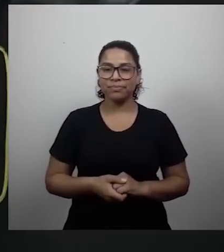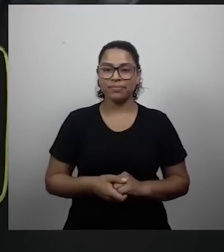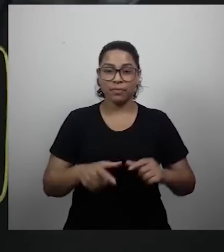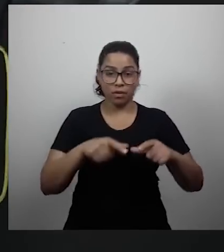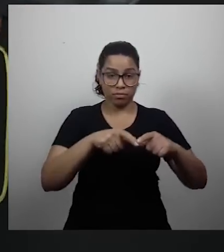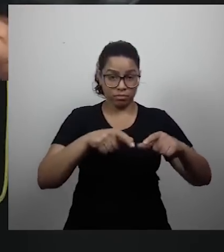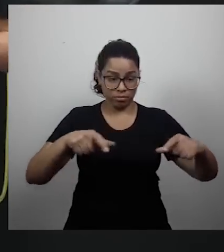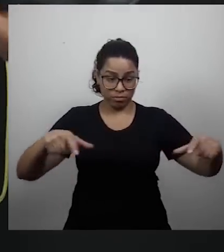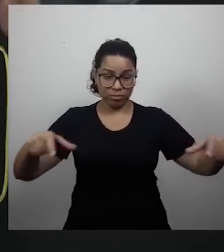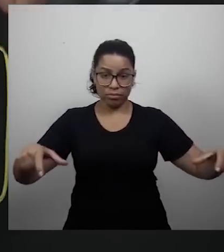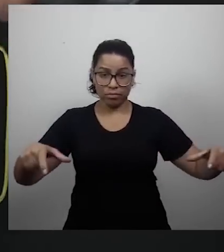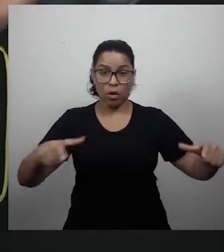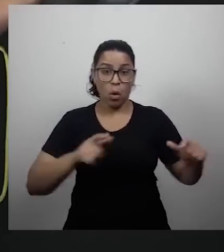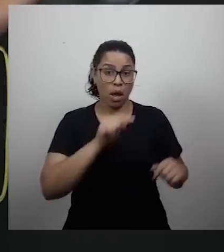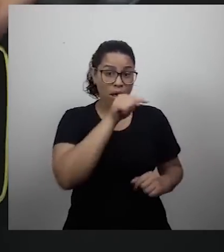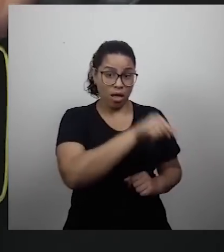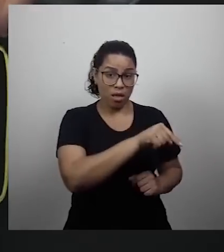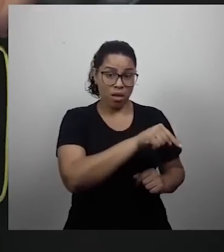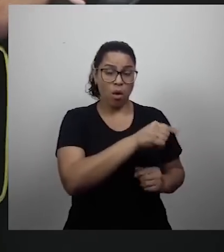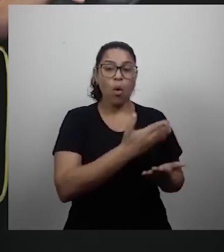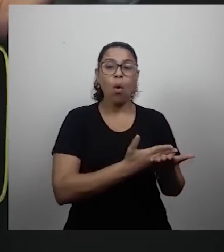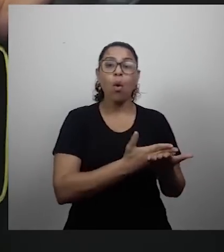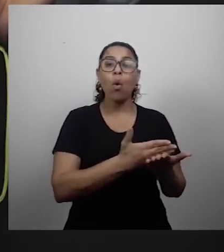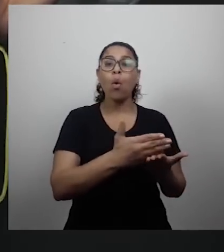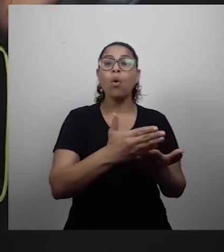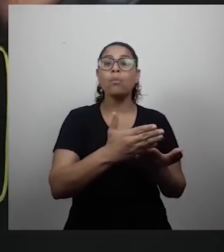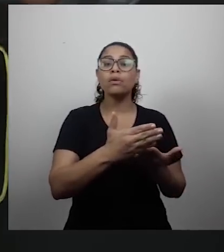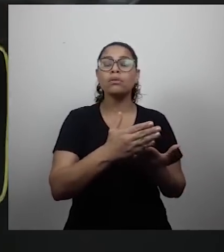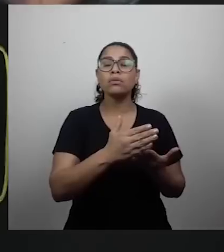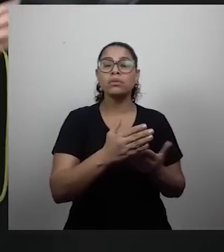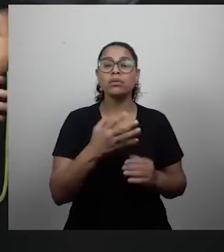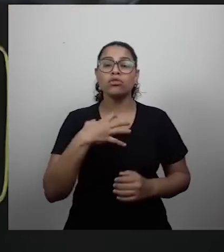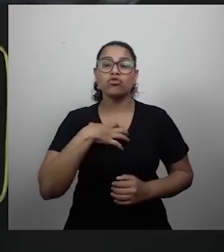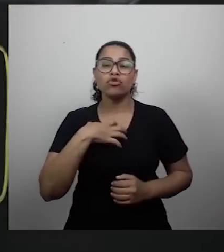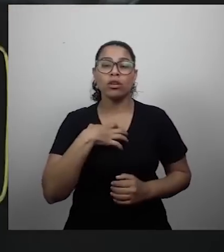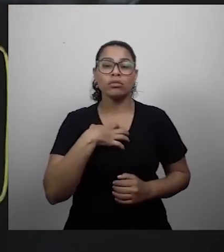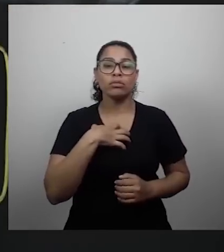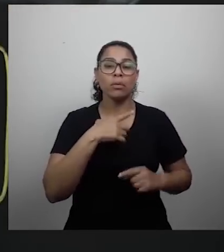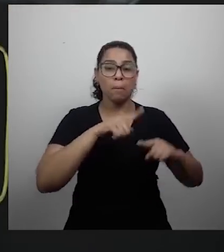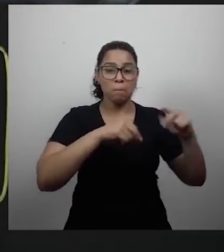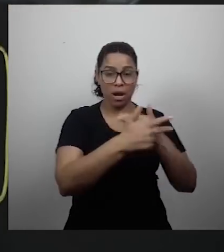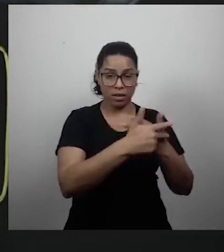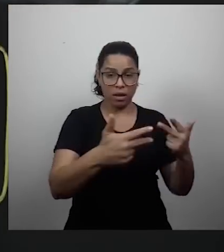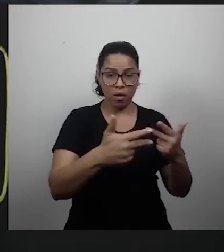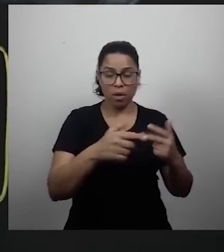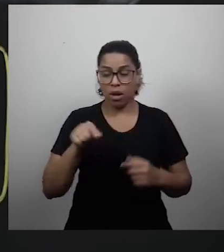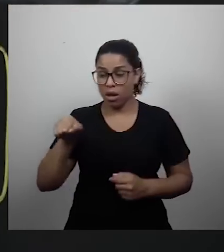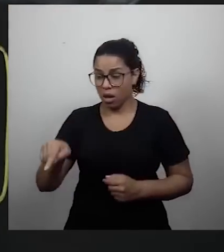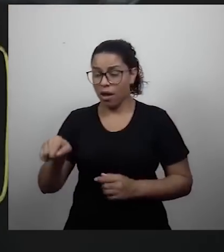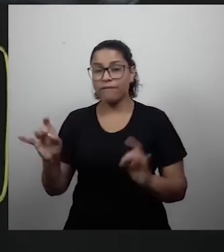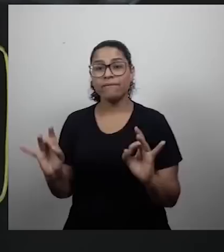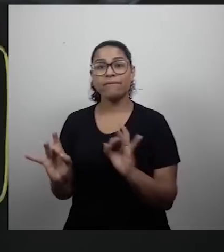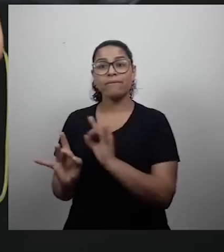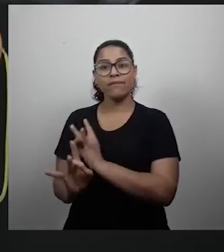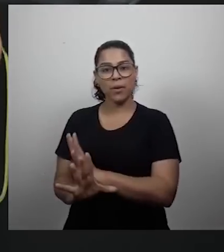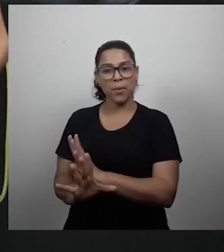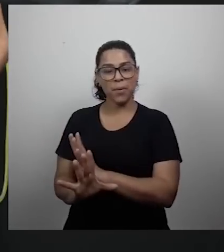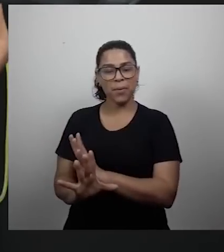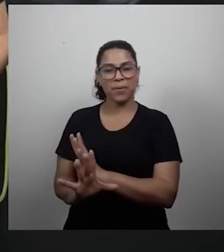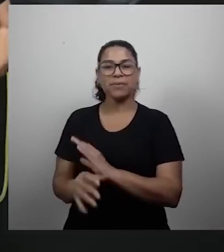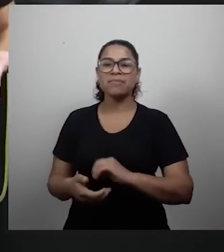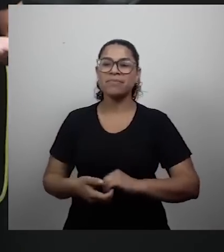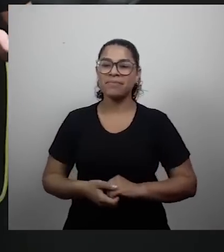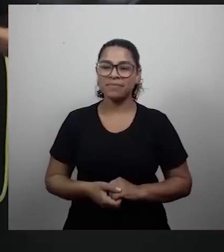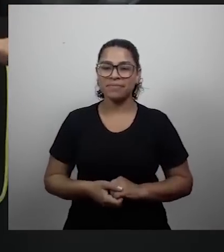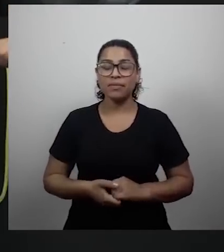uma linha exatamente, onde numa ponta entram as matérias-primas e na outra sai o produto final já